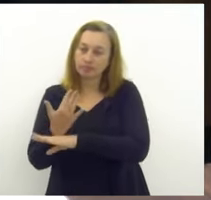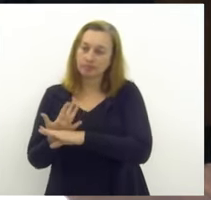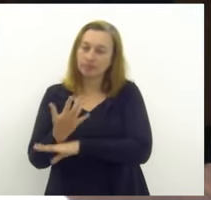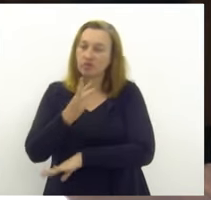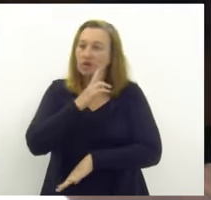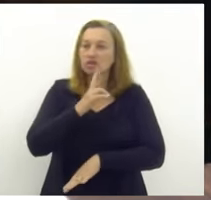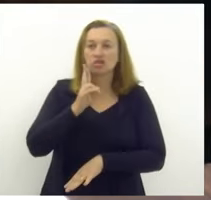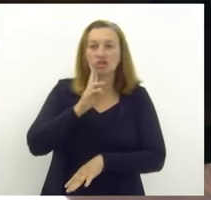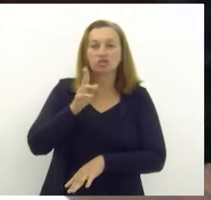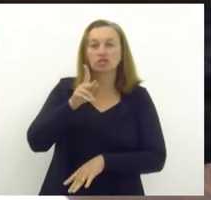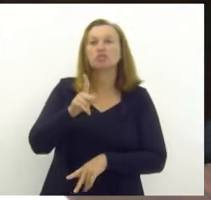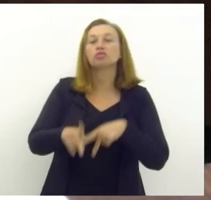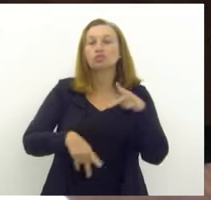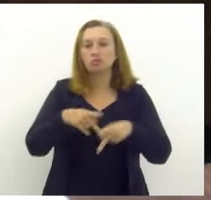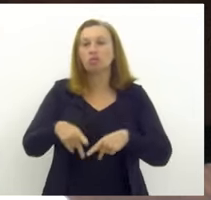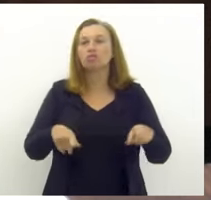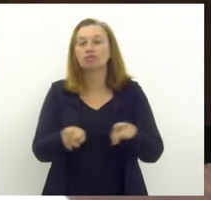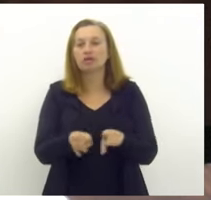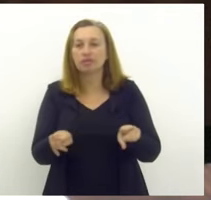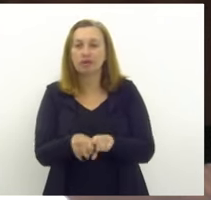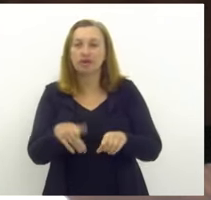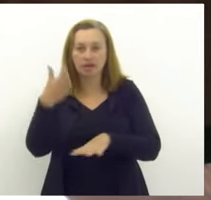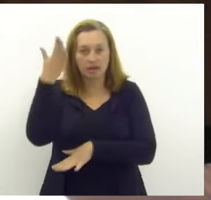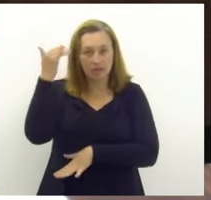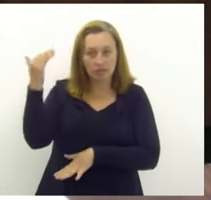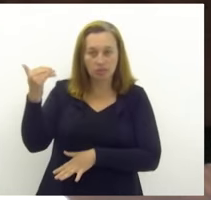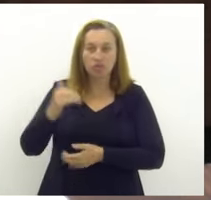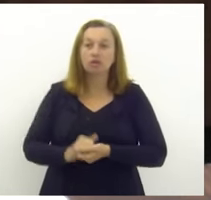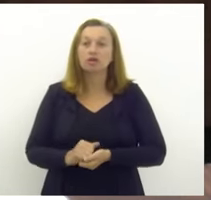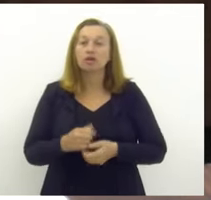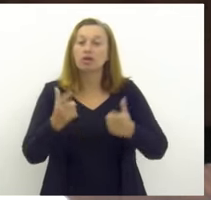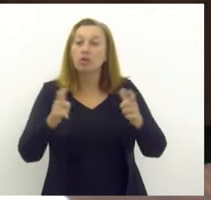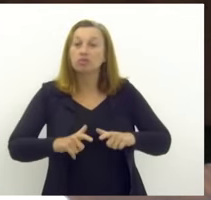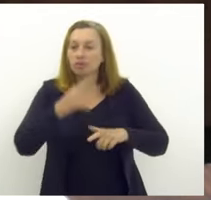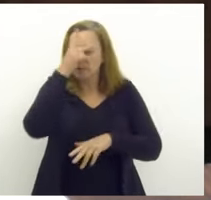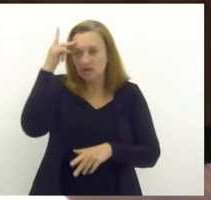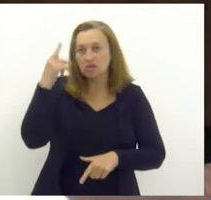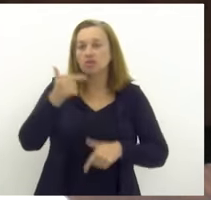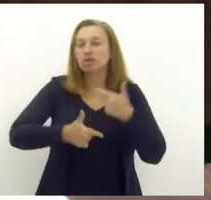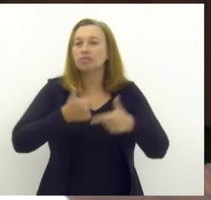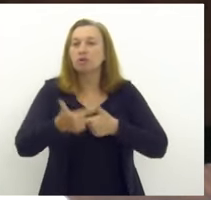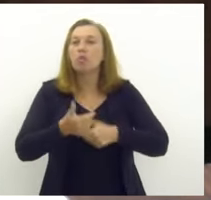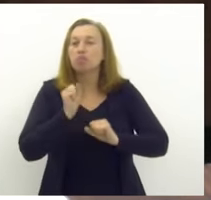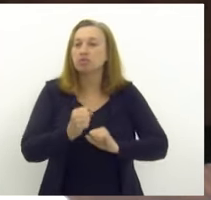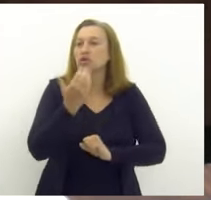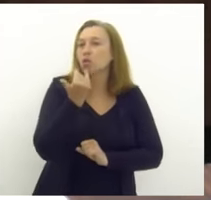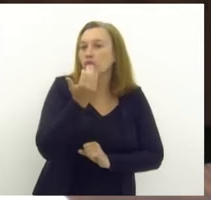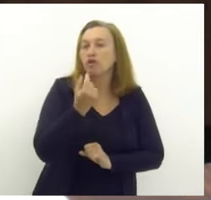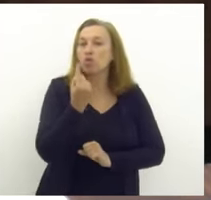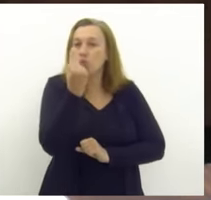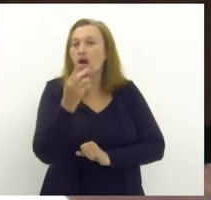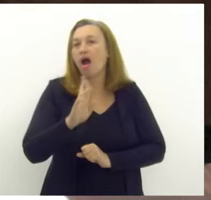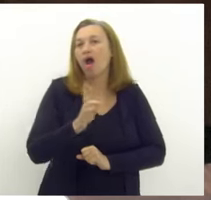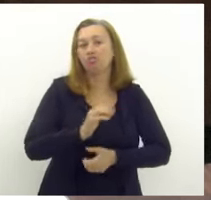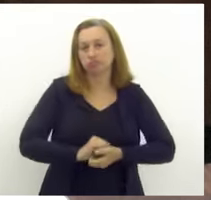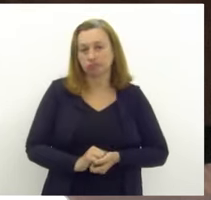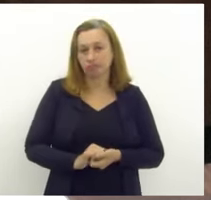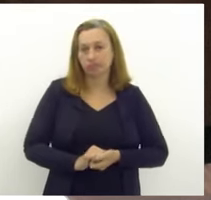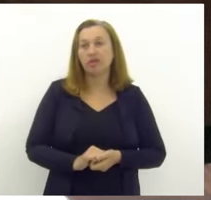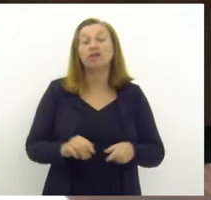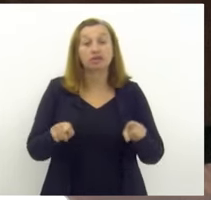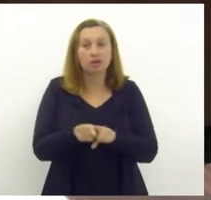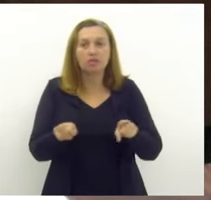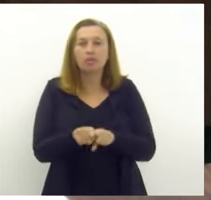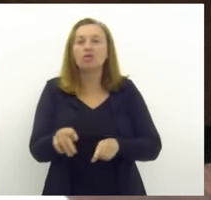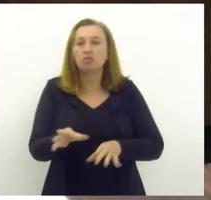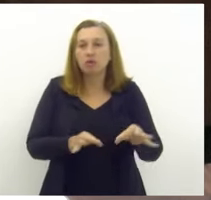restaurante do Povo também é sucesso onde o trabalhador possa se alimentar por apenas R 1 também um